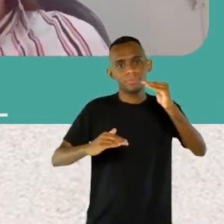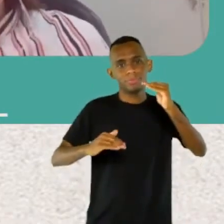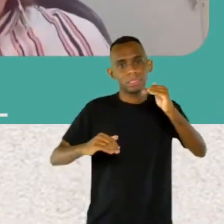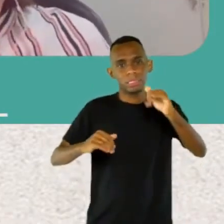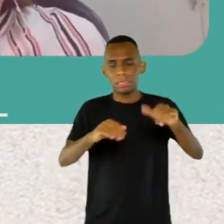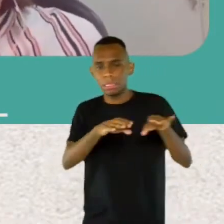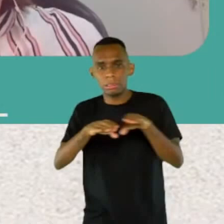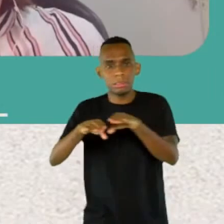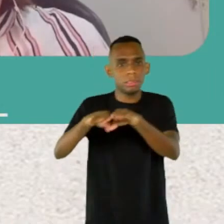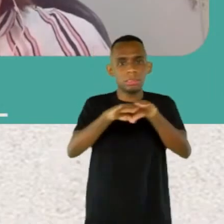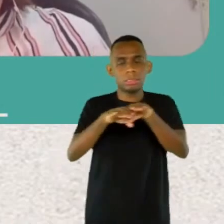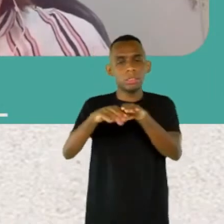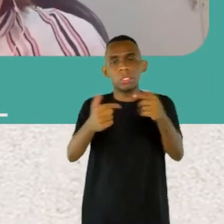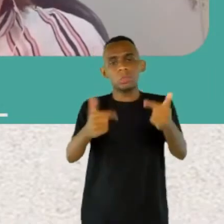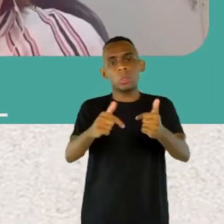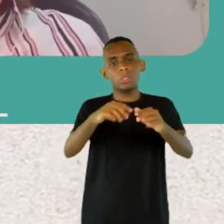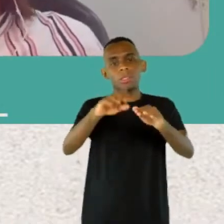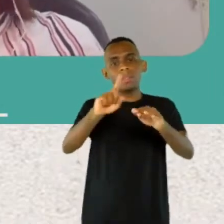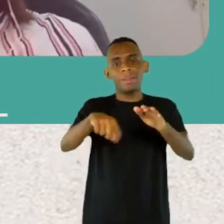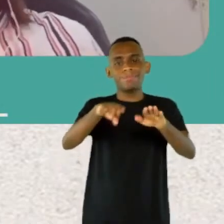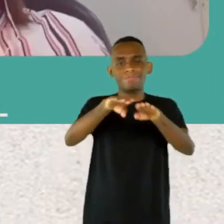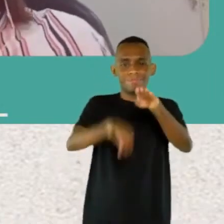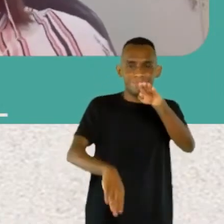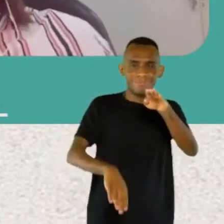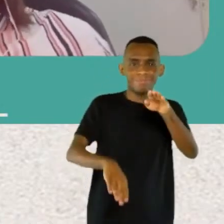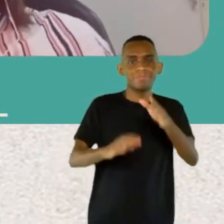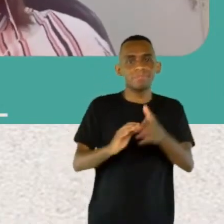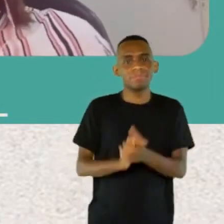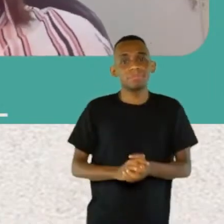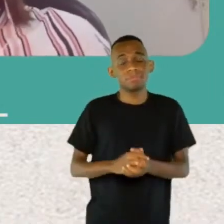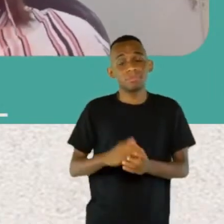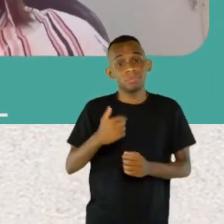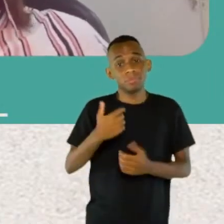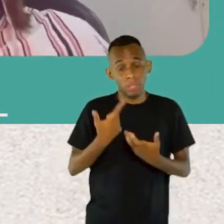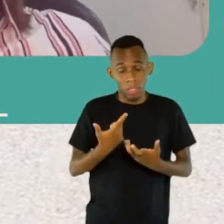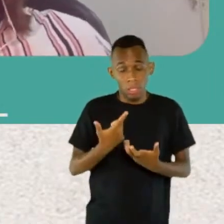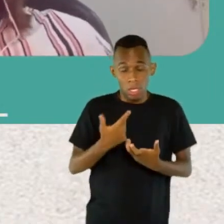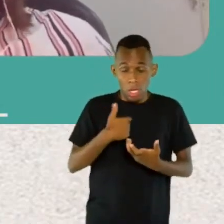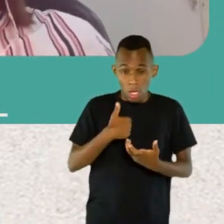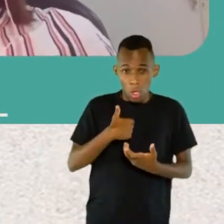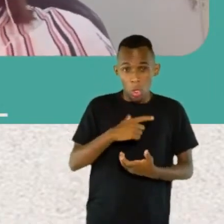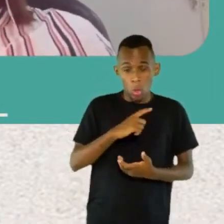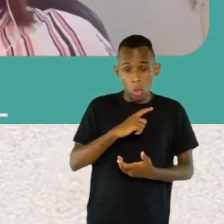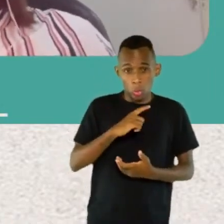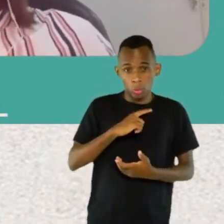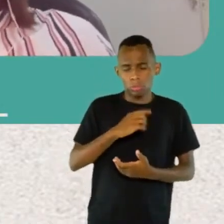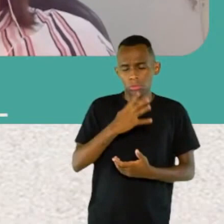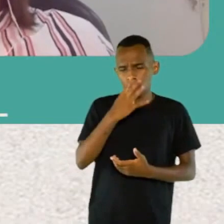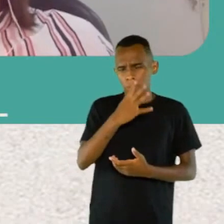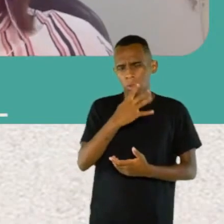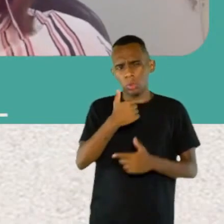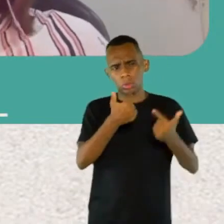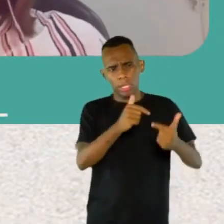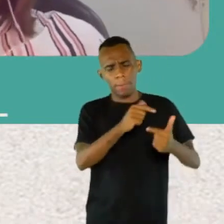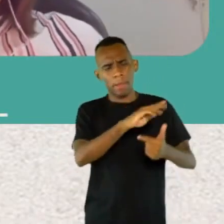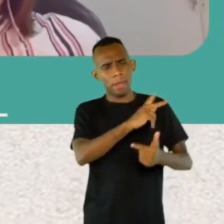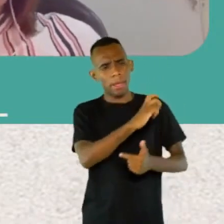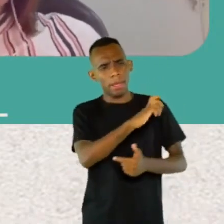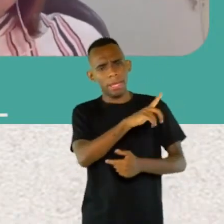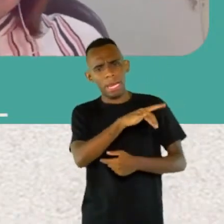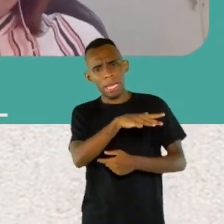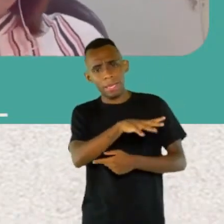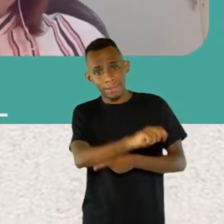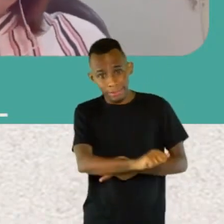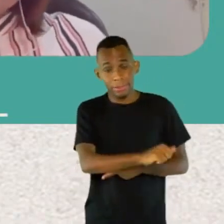Eu não sei, eu vejo assim, eu tenho uma grande admiração pelo trabalho da Eliane Brum e sigo